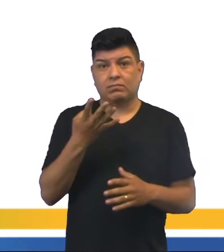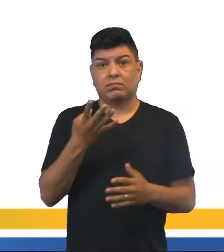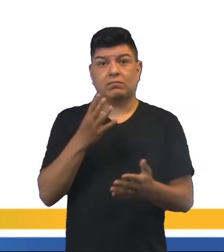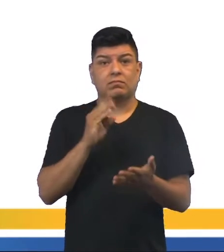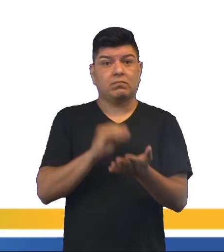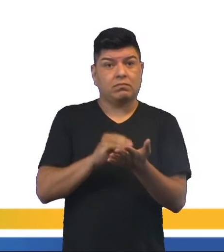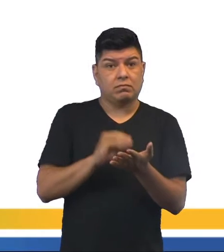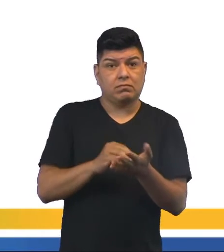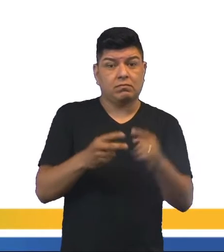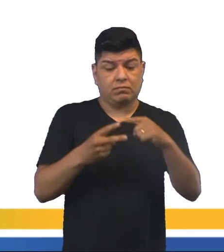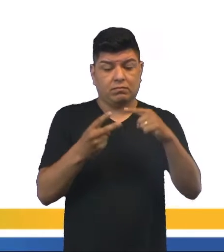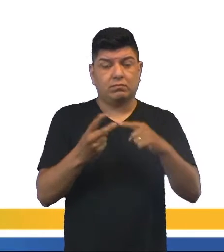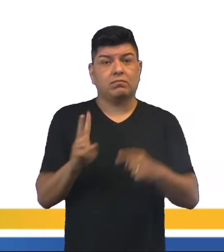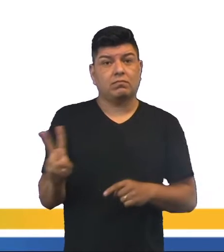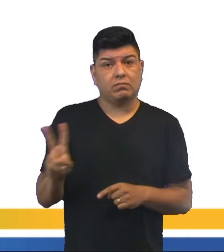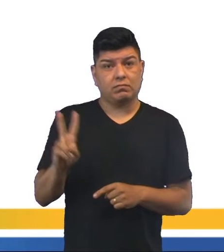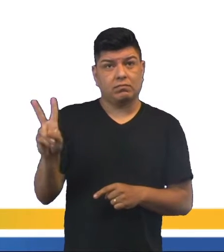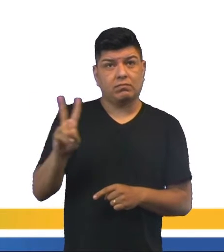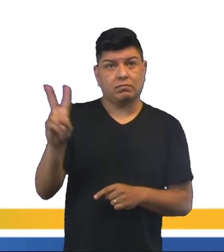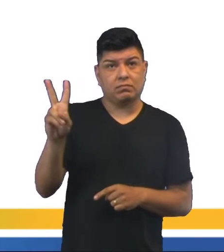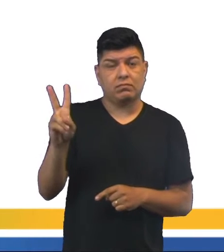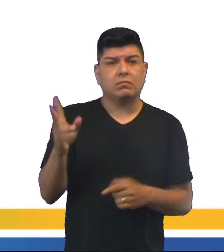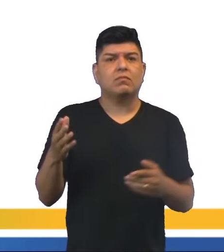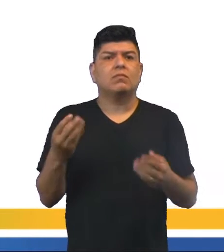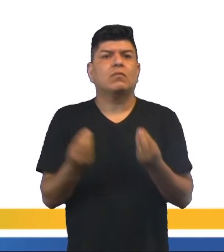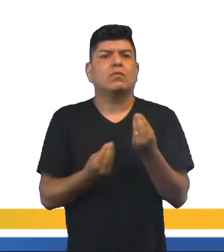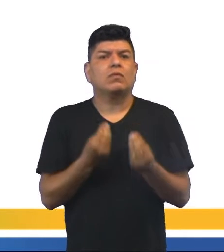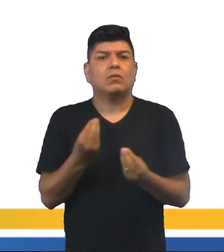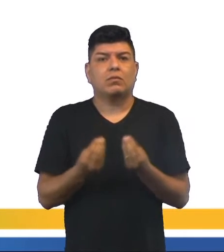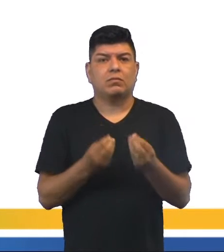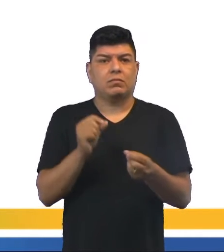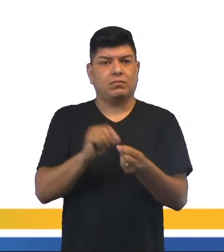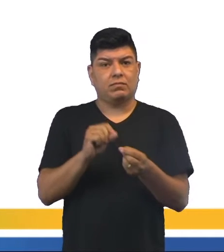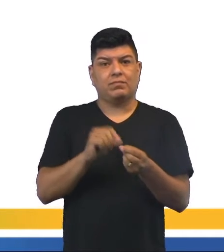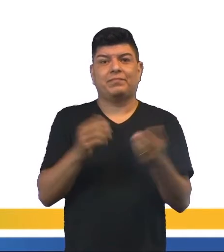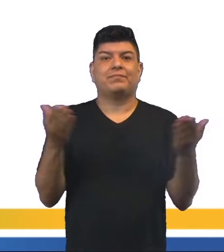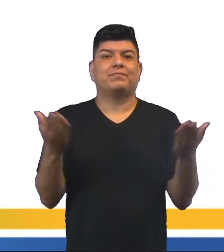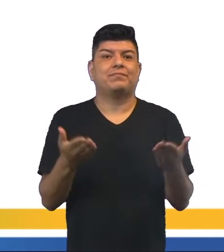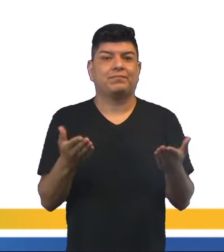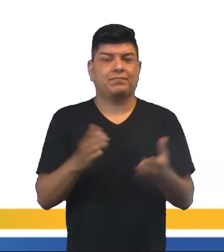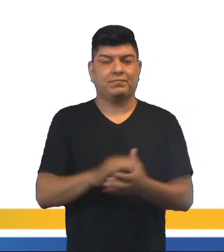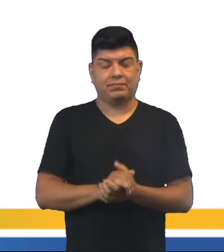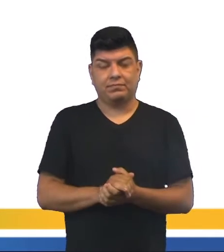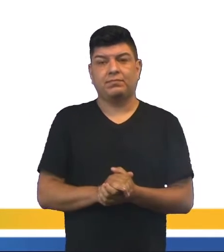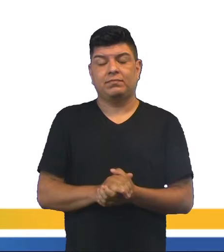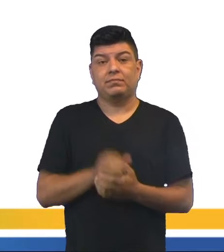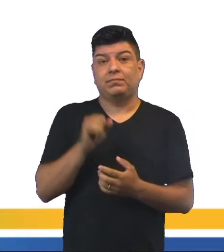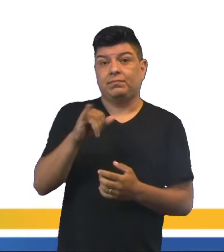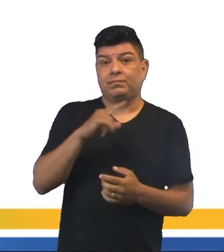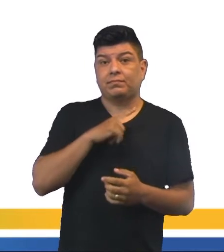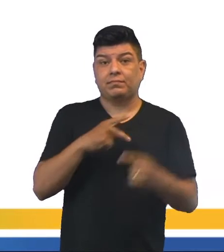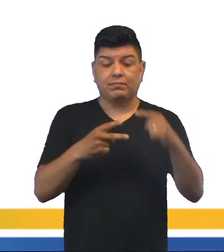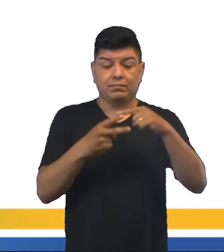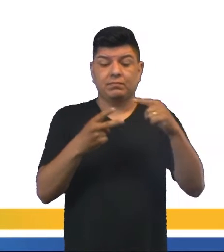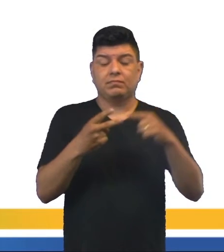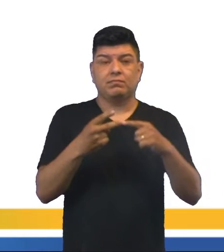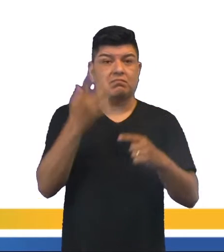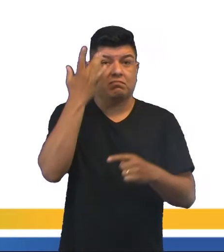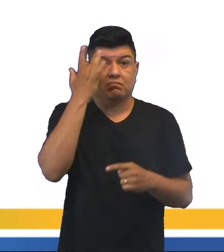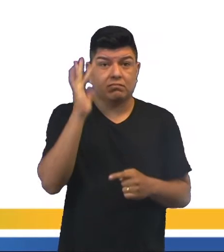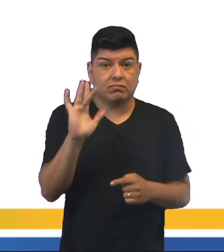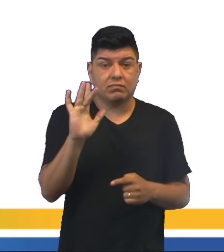desconhecidos desses dois valores e agora o professora como que eu vou fazer se tem dois termos